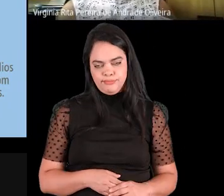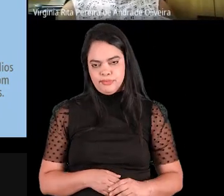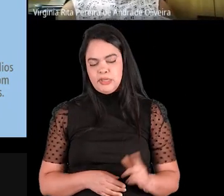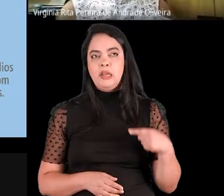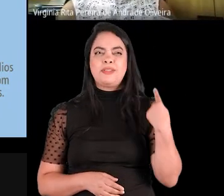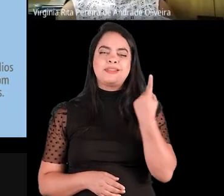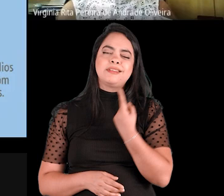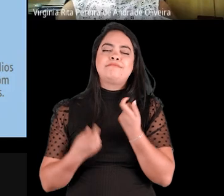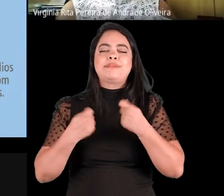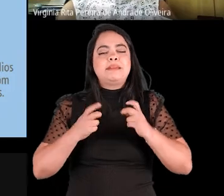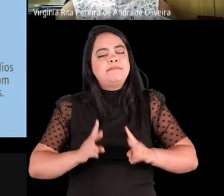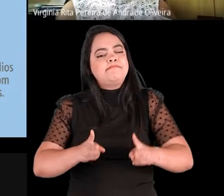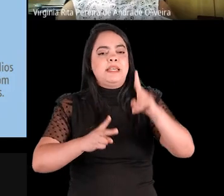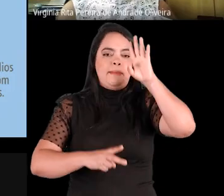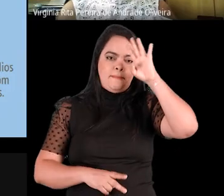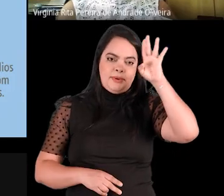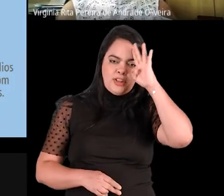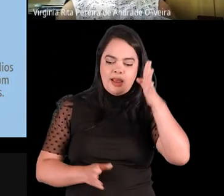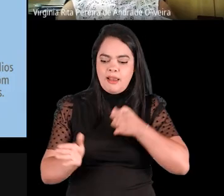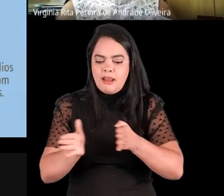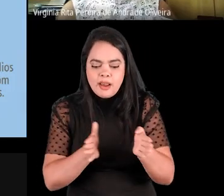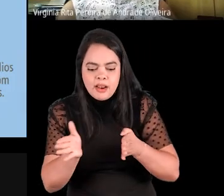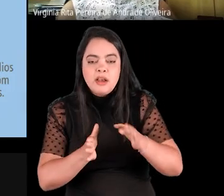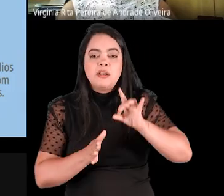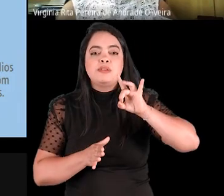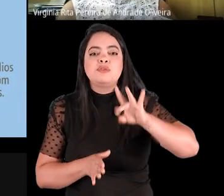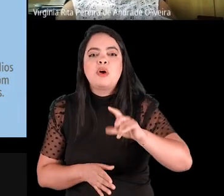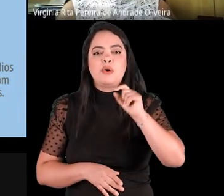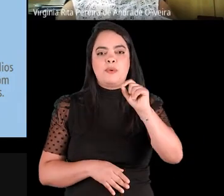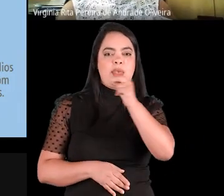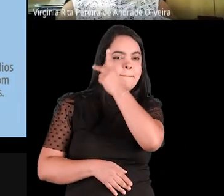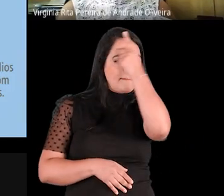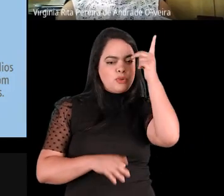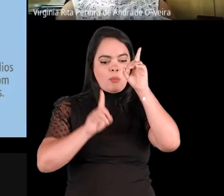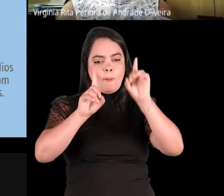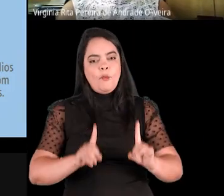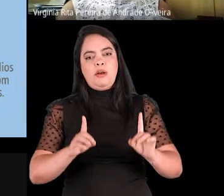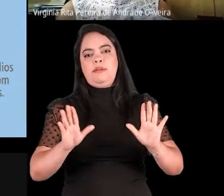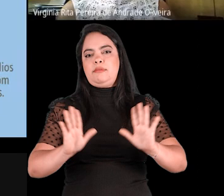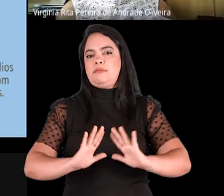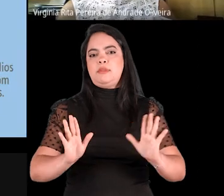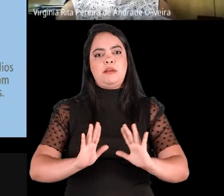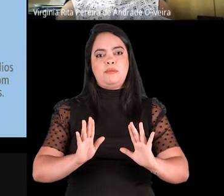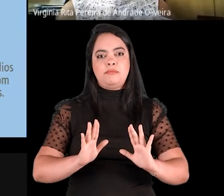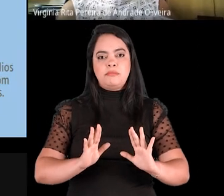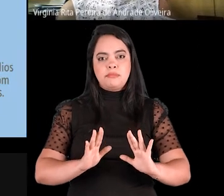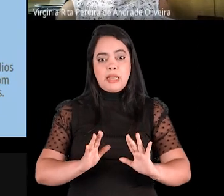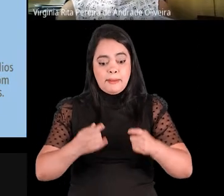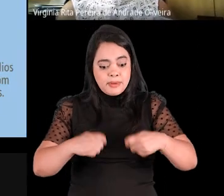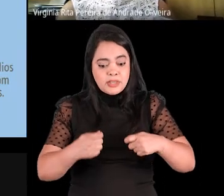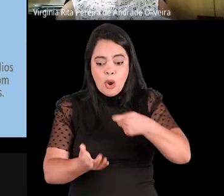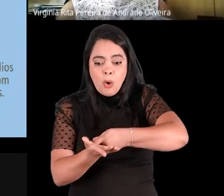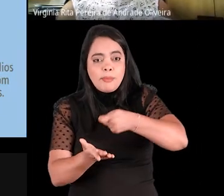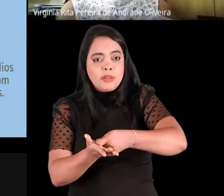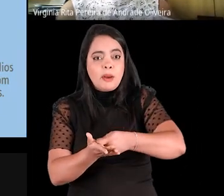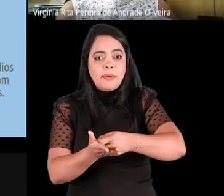essa questão da acessibilidade, ela não é em função de quem apresenta a deficiência, é algo que deve estar no espaço, deve estar